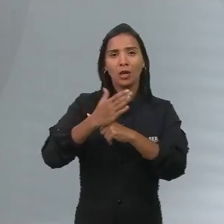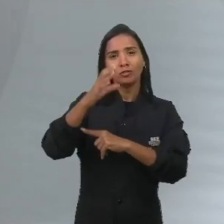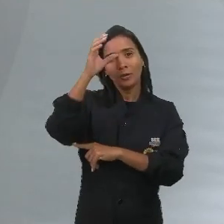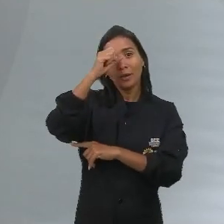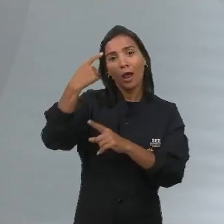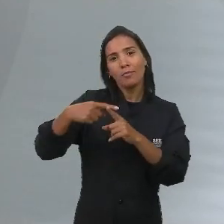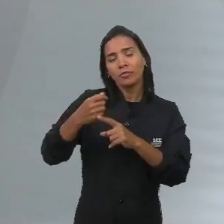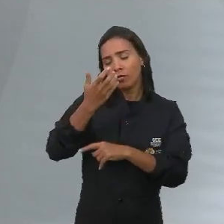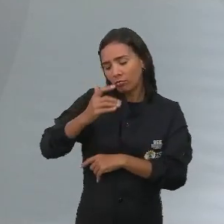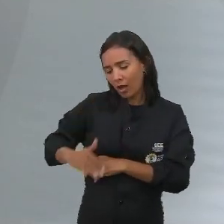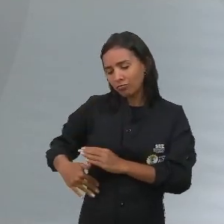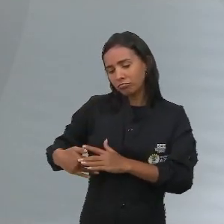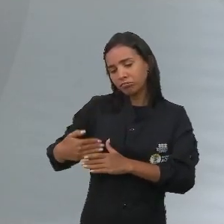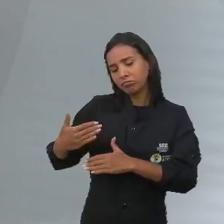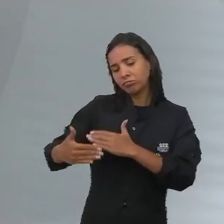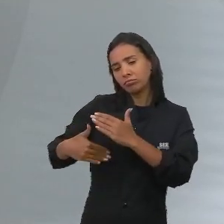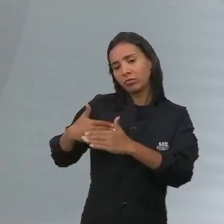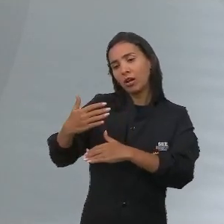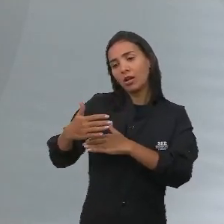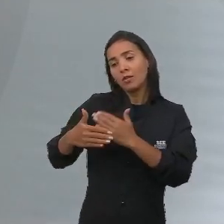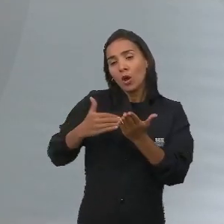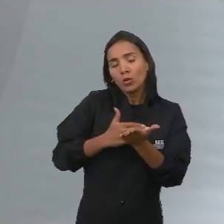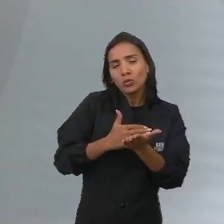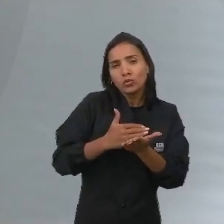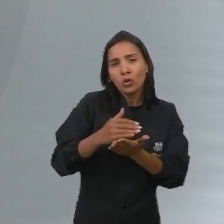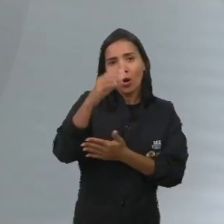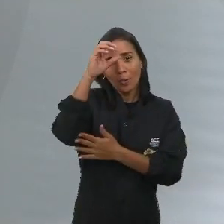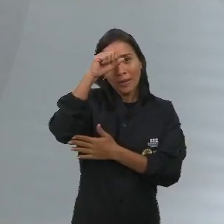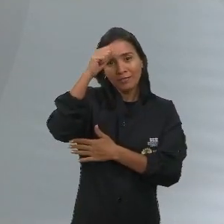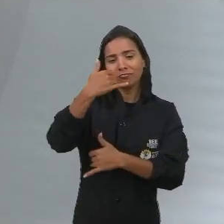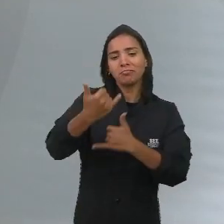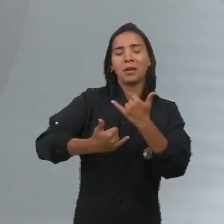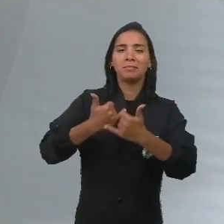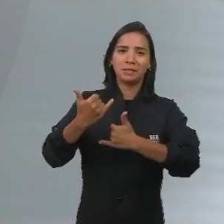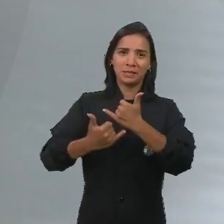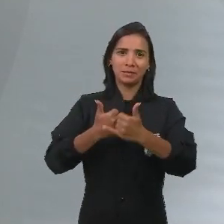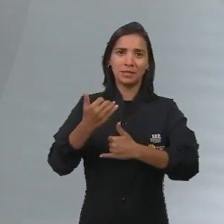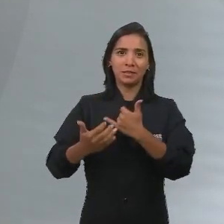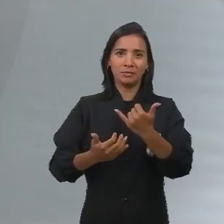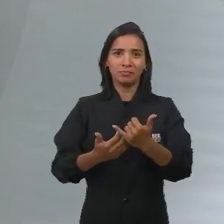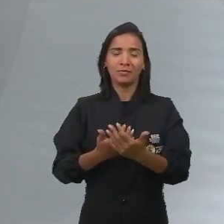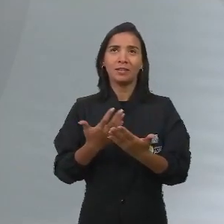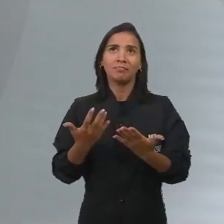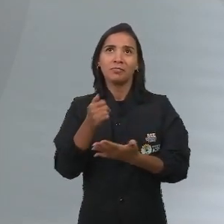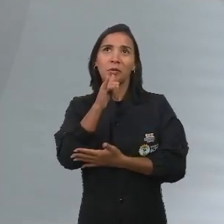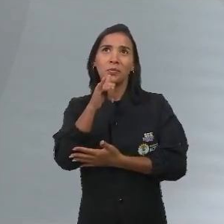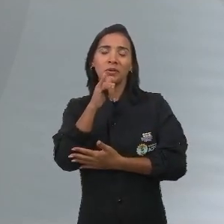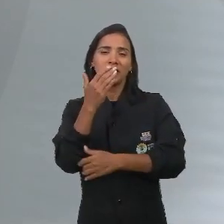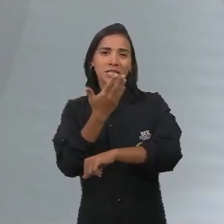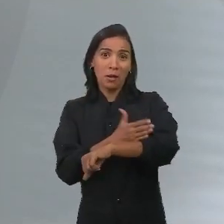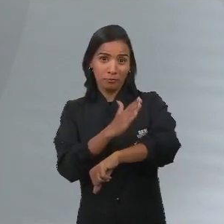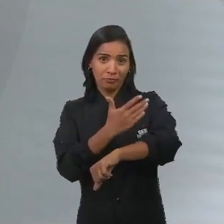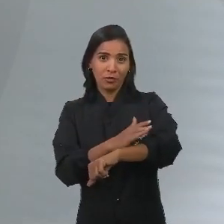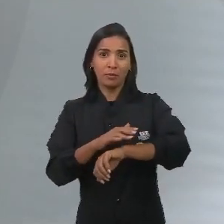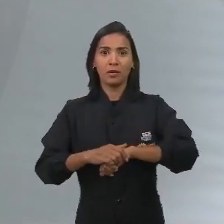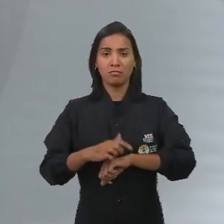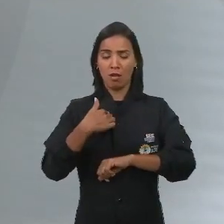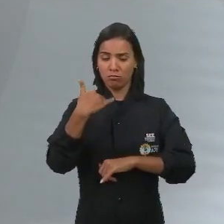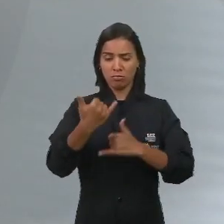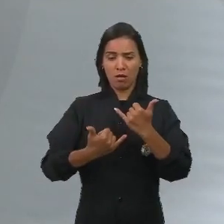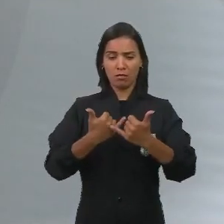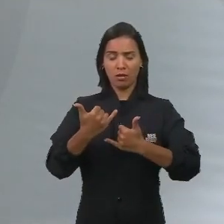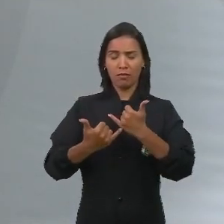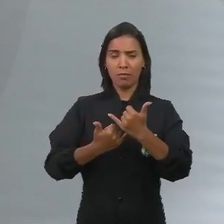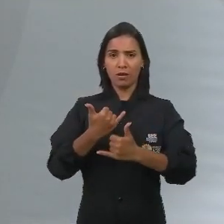é brincando que você aprende ã deixa eu ver uma uma prática que eu aprendi quando eu estava brincando ah eu